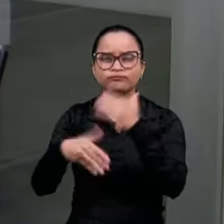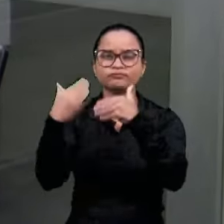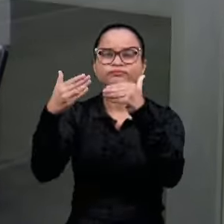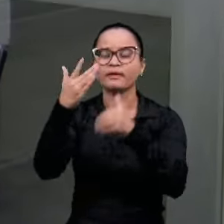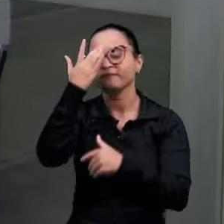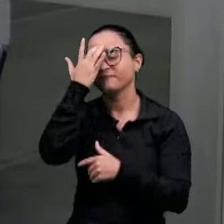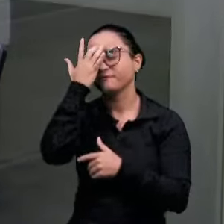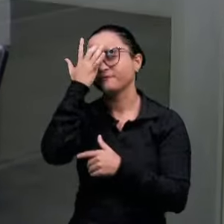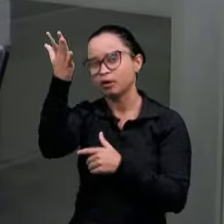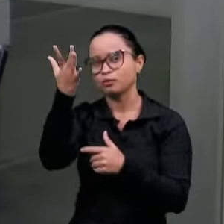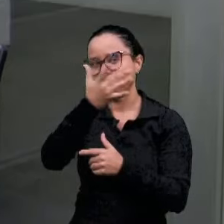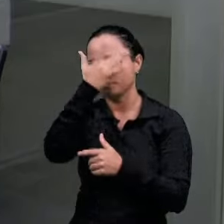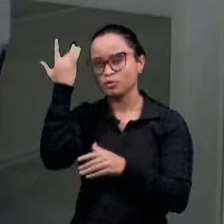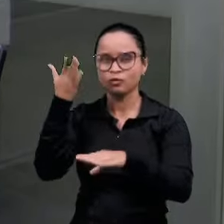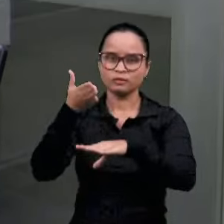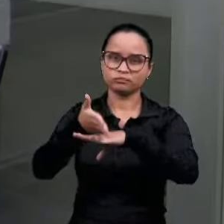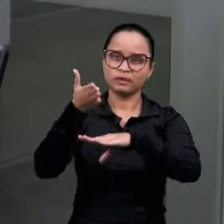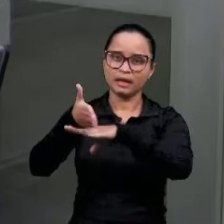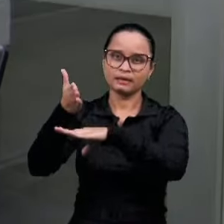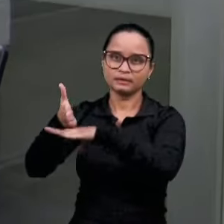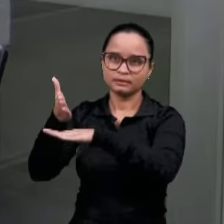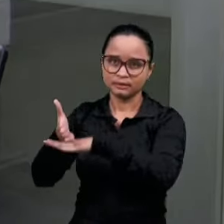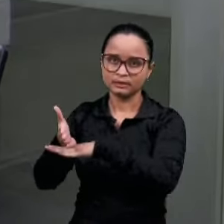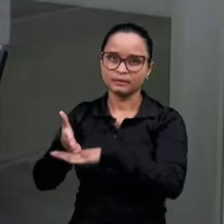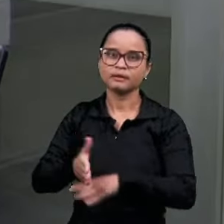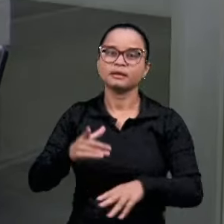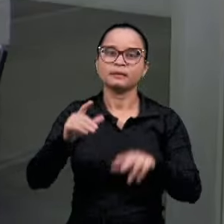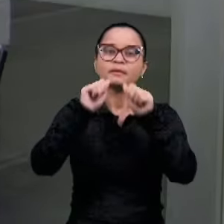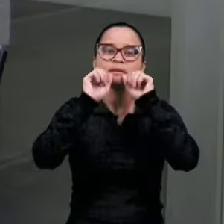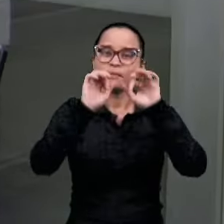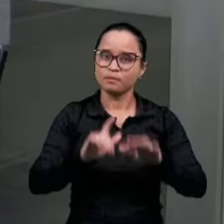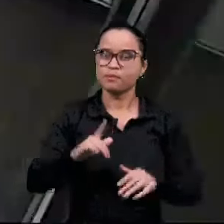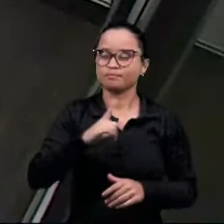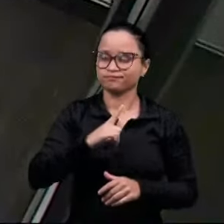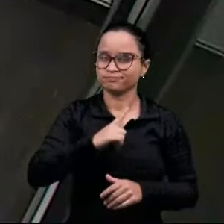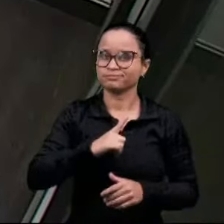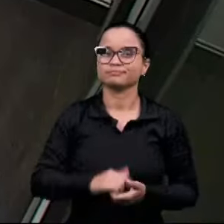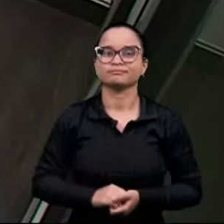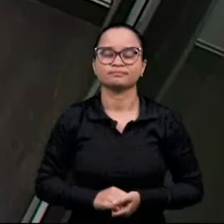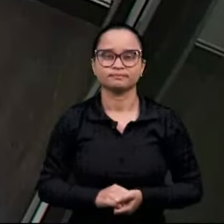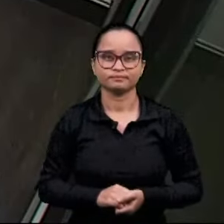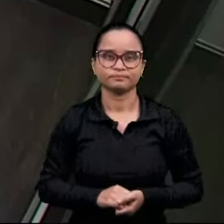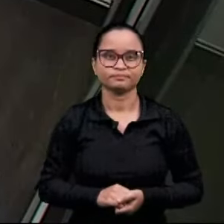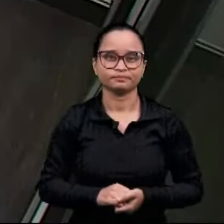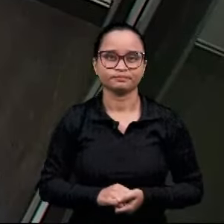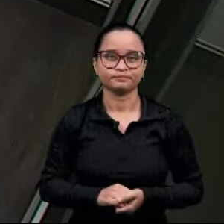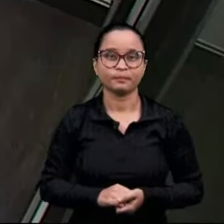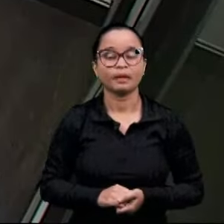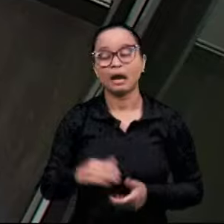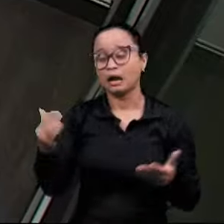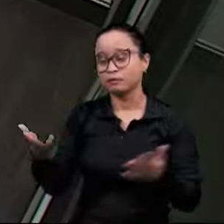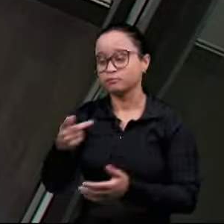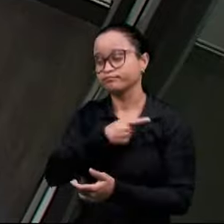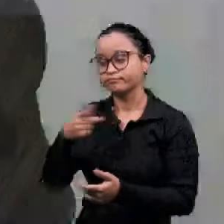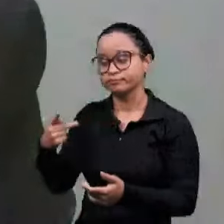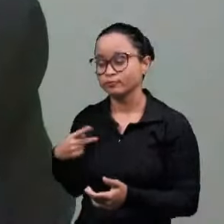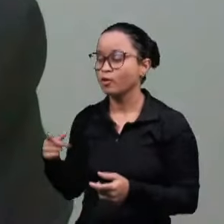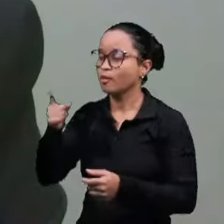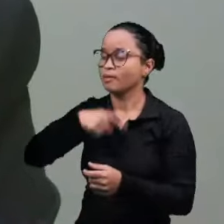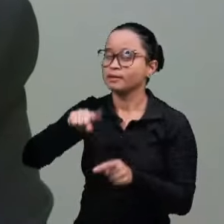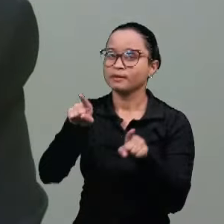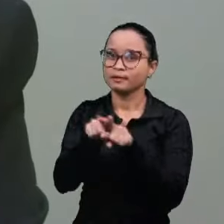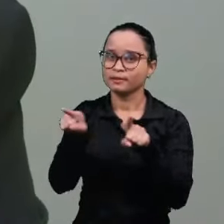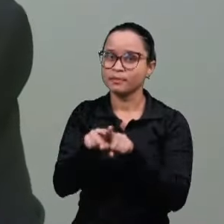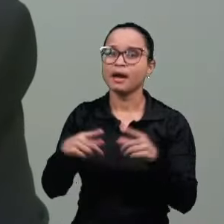facilidade das pessoas irem para receberem uma bênção. Agora, pastor, nós também temos isso,